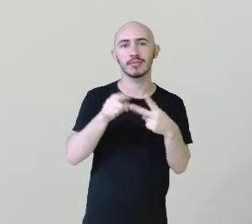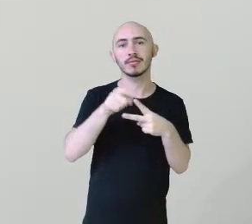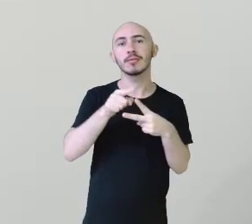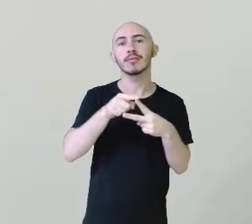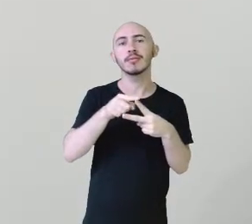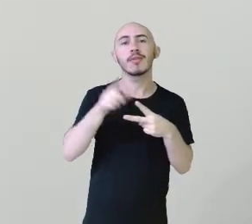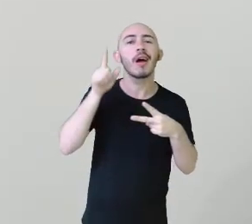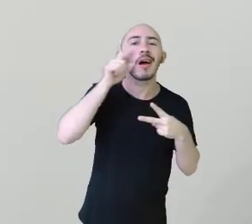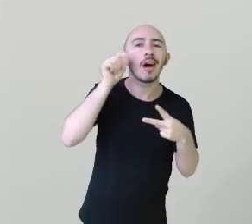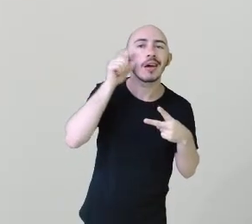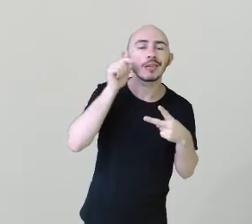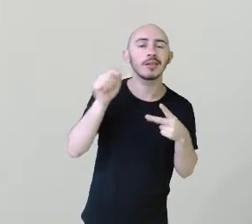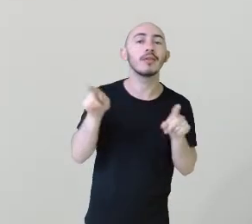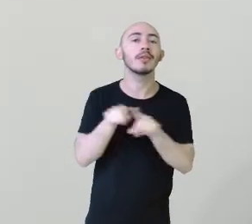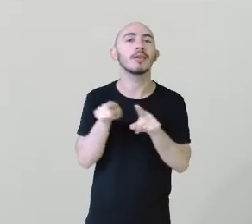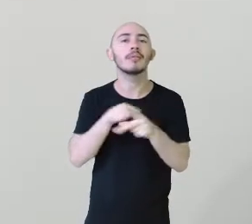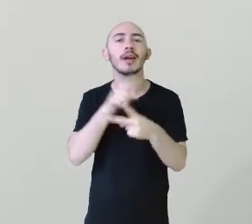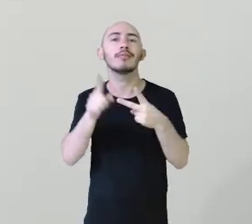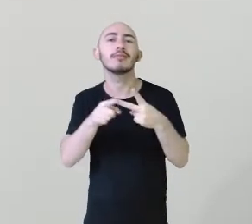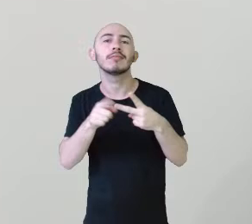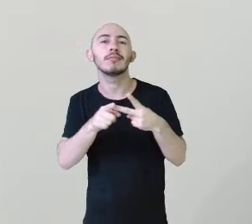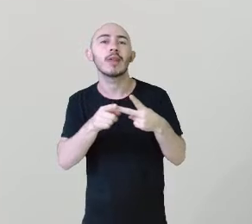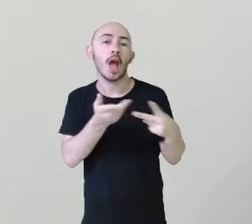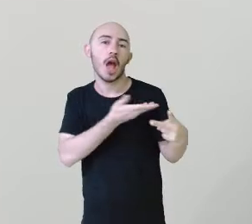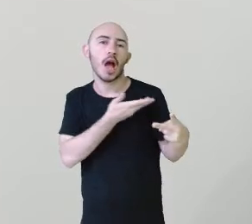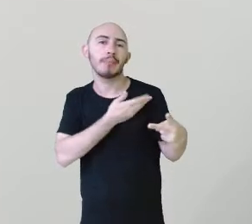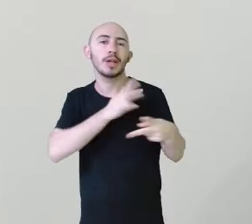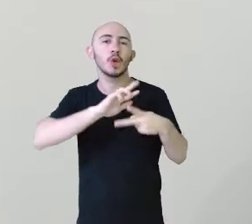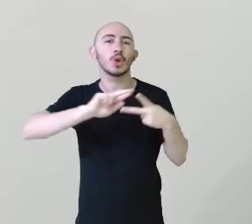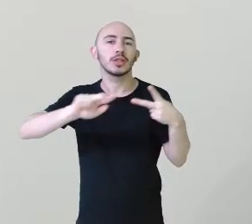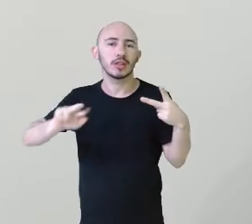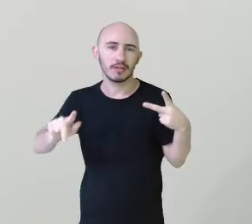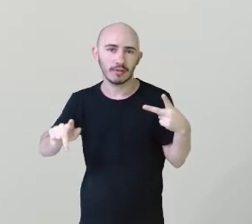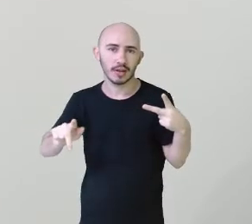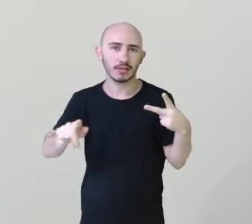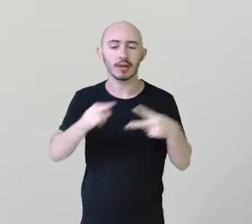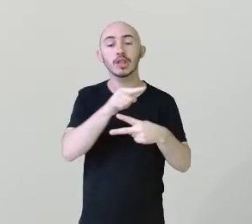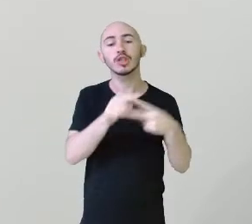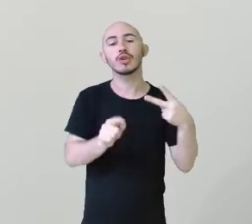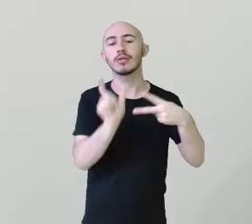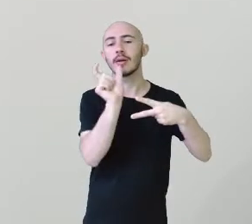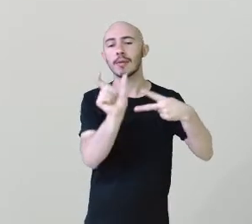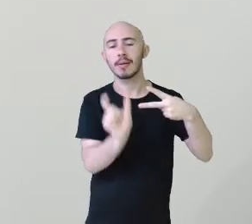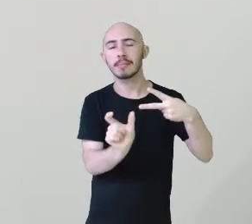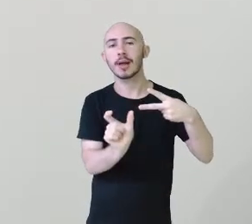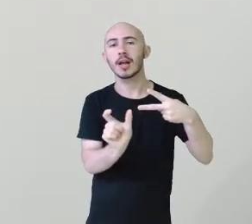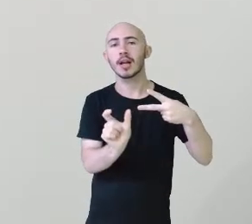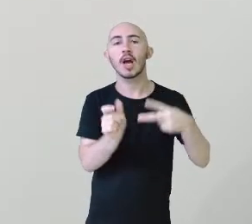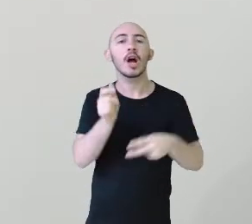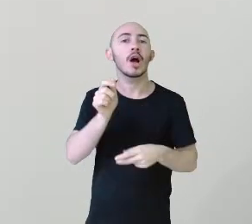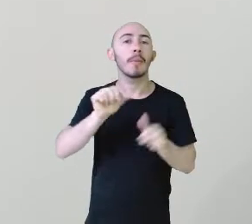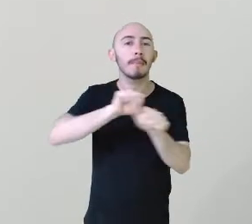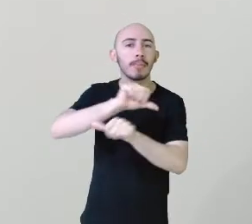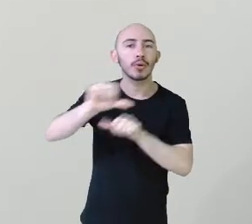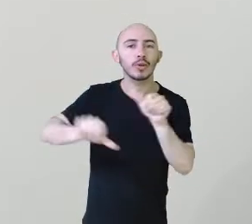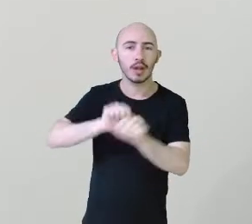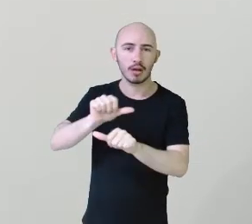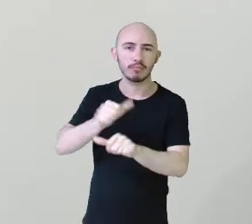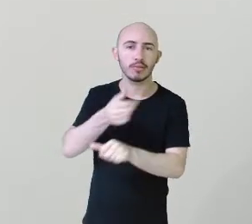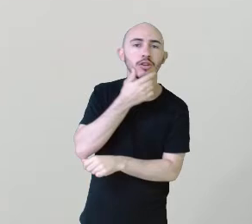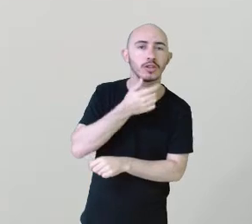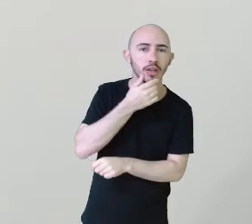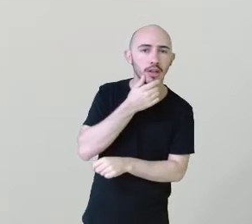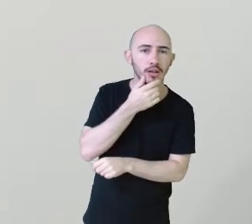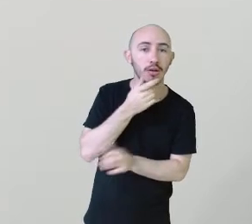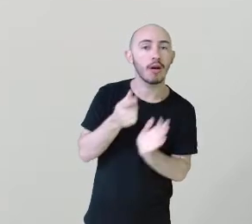palavra amigos. Então, esses dois nomes aí, a gente vai alterar o gênero. Eles vão passar do